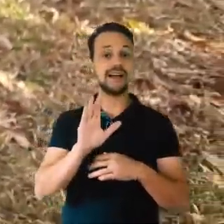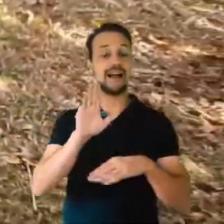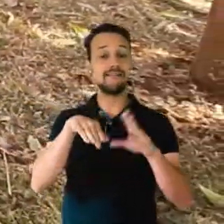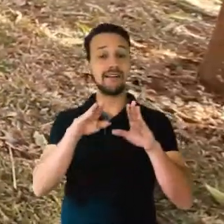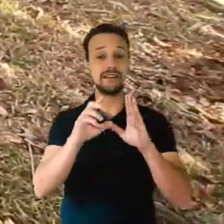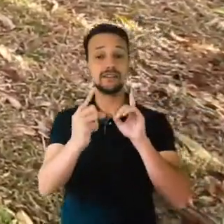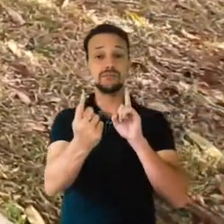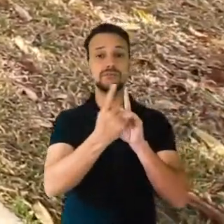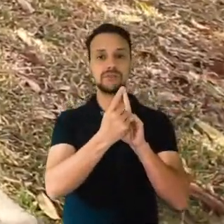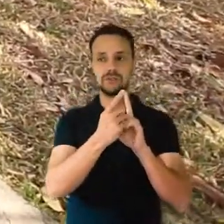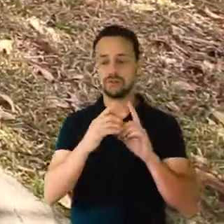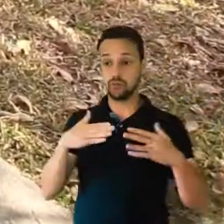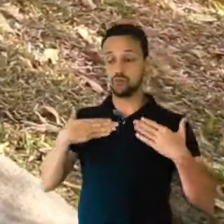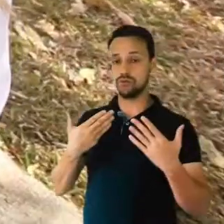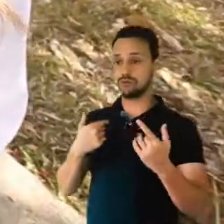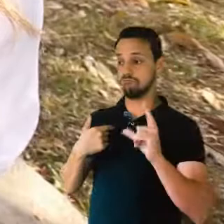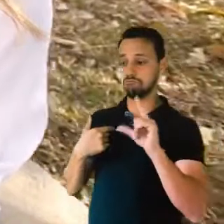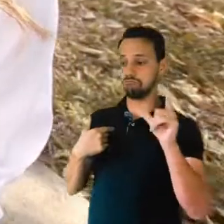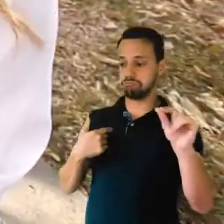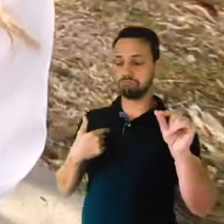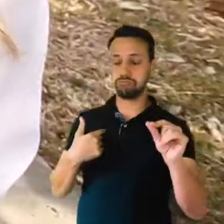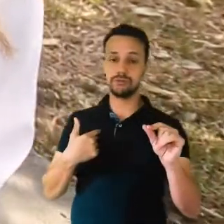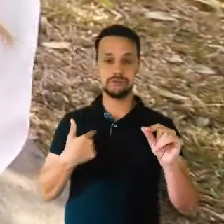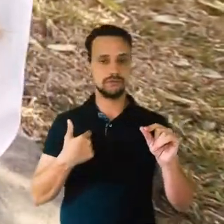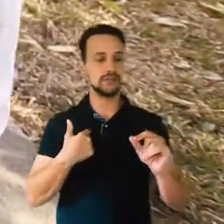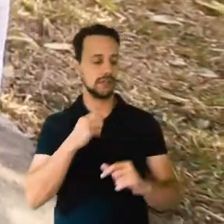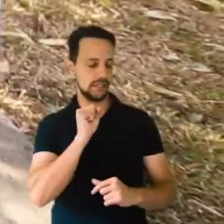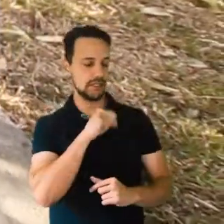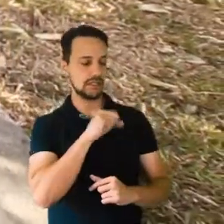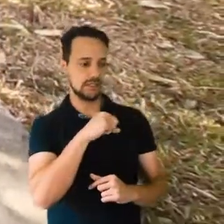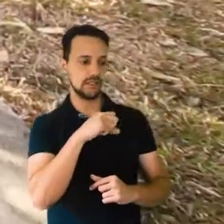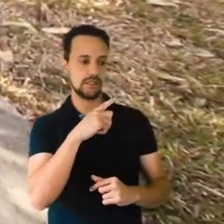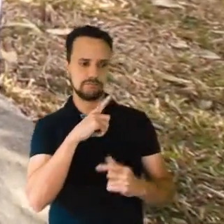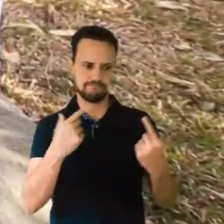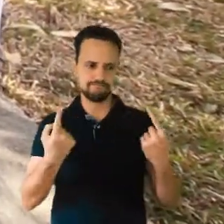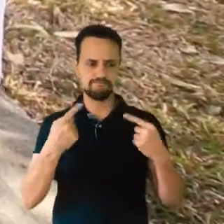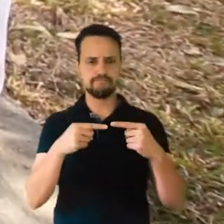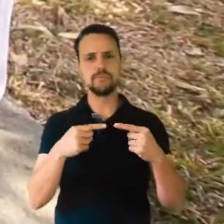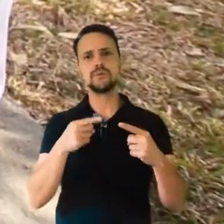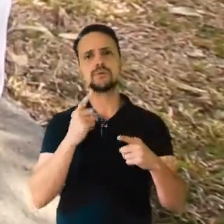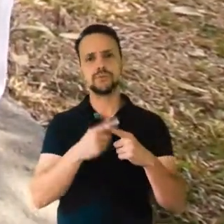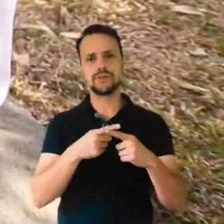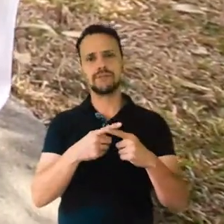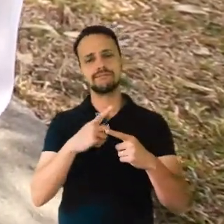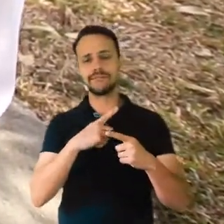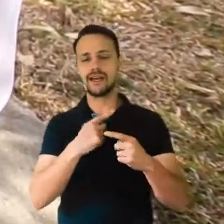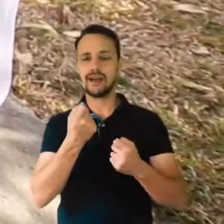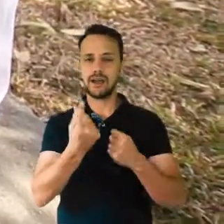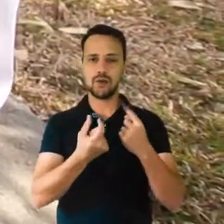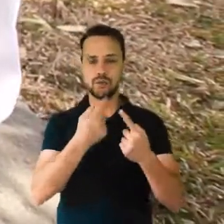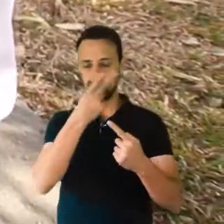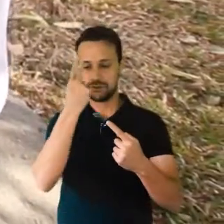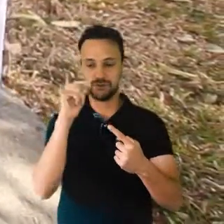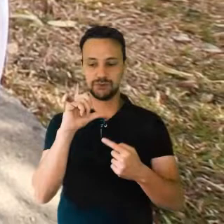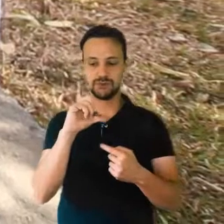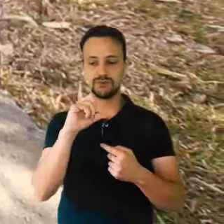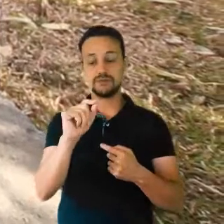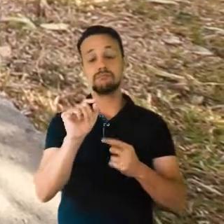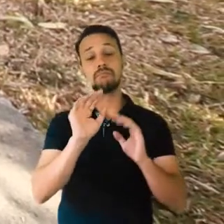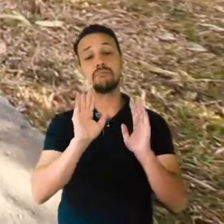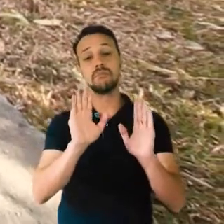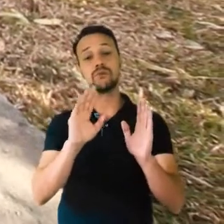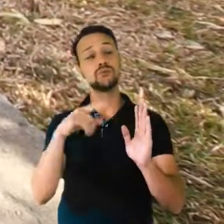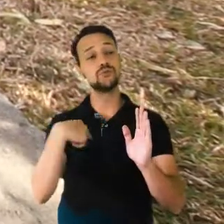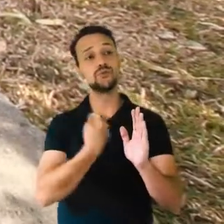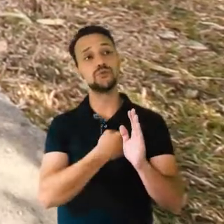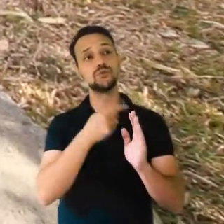né? O paciente assusta, some. Não é? Sim. É um desafio realmente, porque às vezes some, mas a